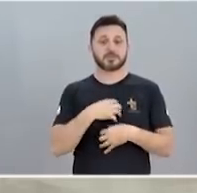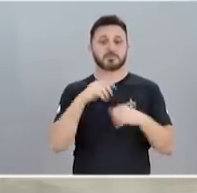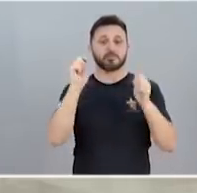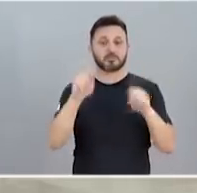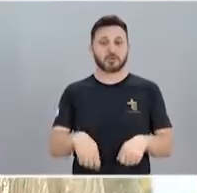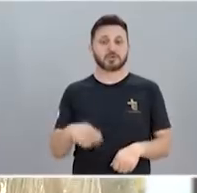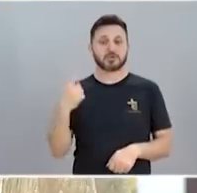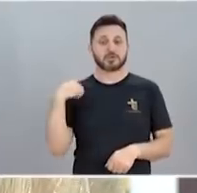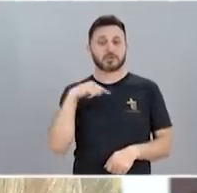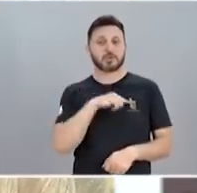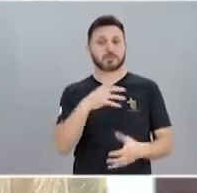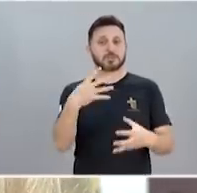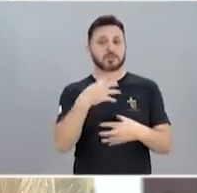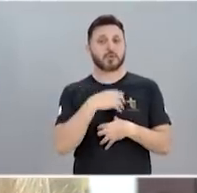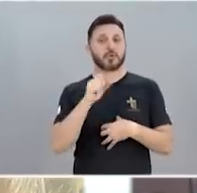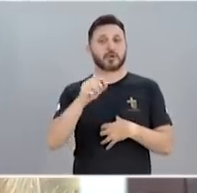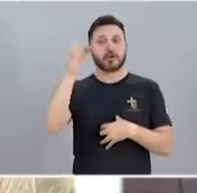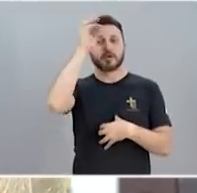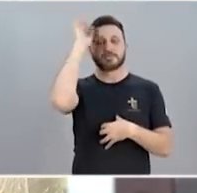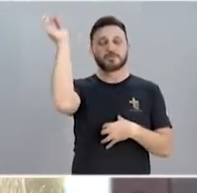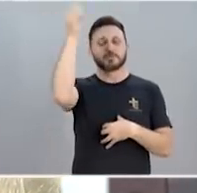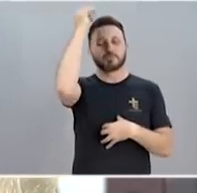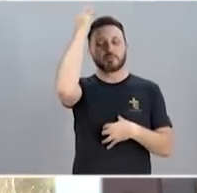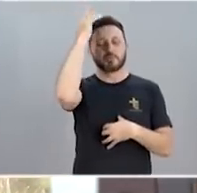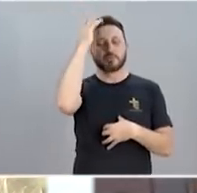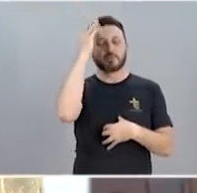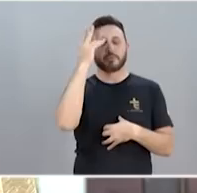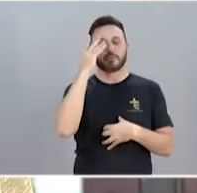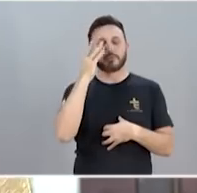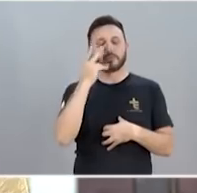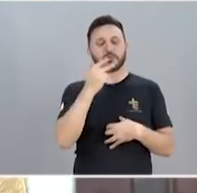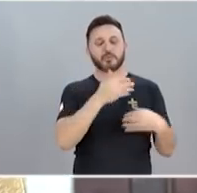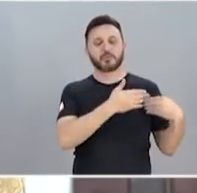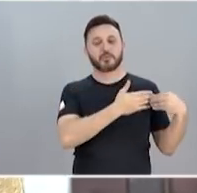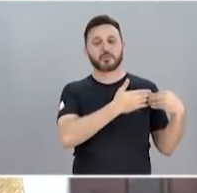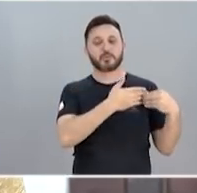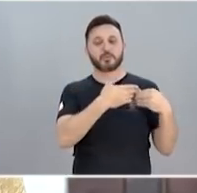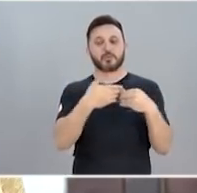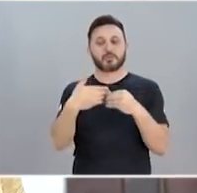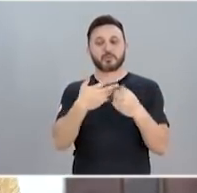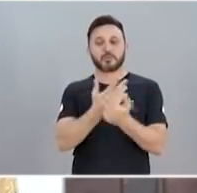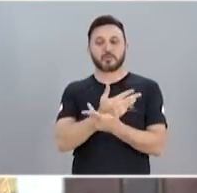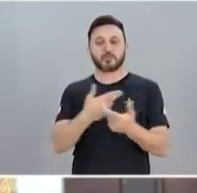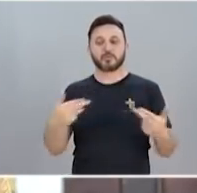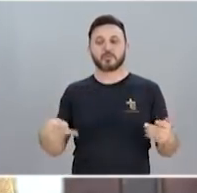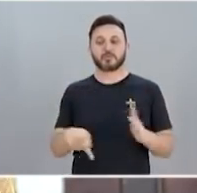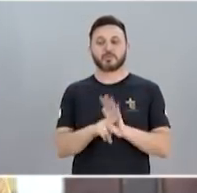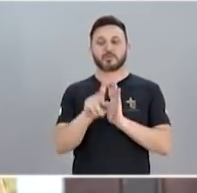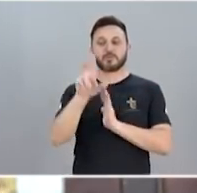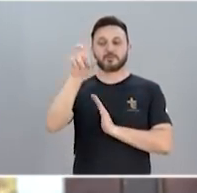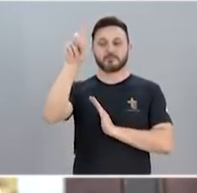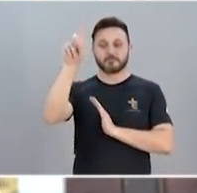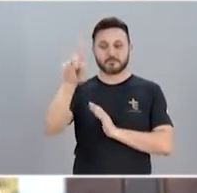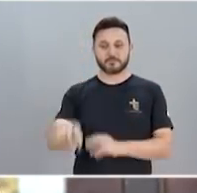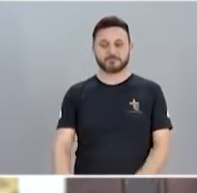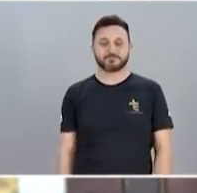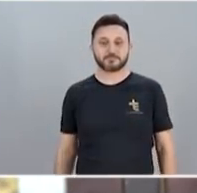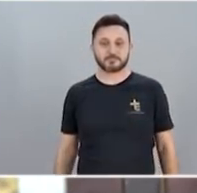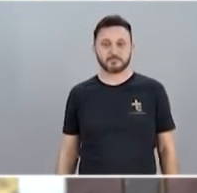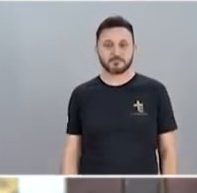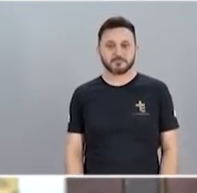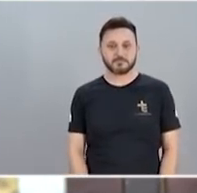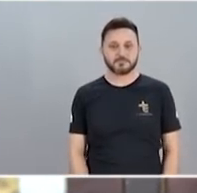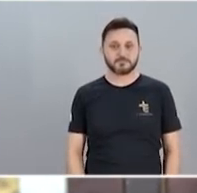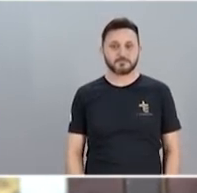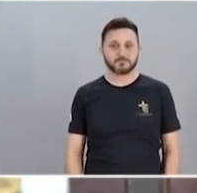ter sentido, a ação do Espírito Santo, nos conduzindo para as coisas da eternidade.